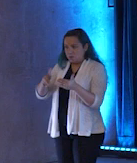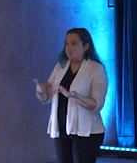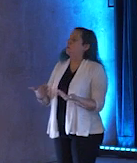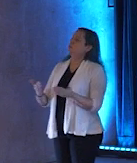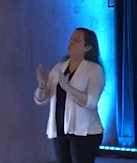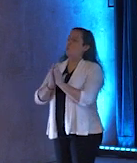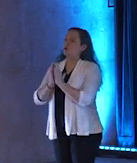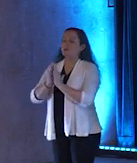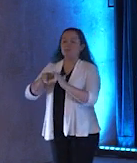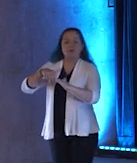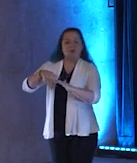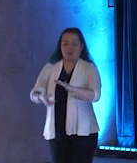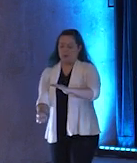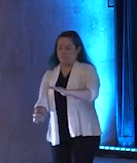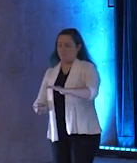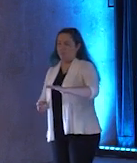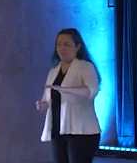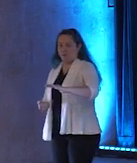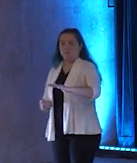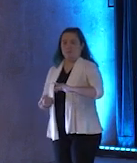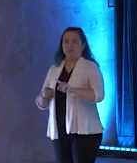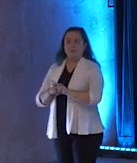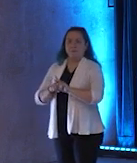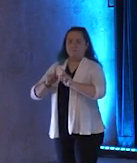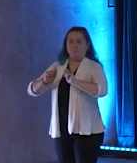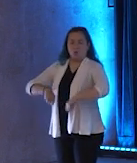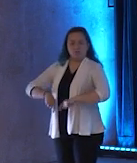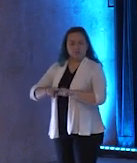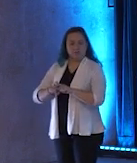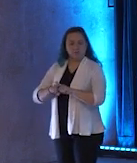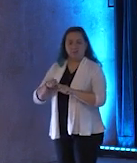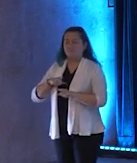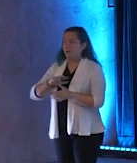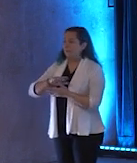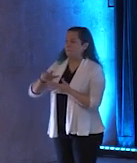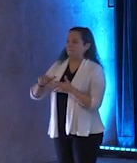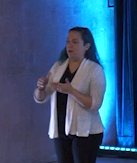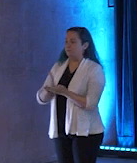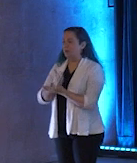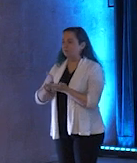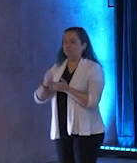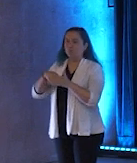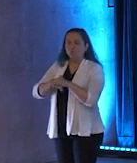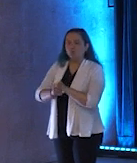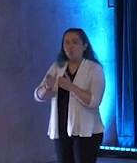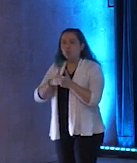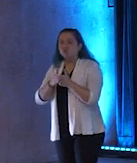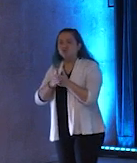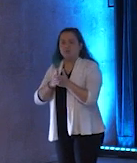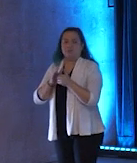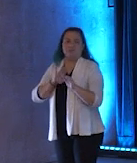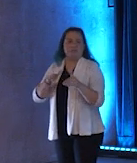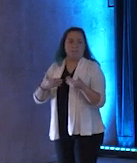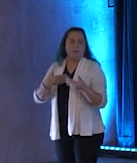espaço para oratório, ele é removível, como vocês estão vendo. Ele também tem várias partes escondidas e esconderijos,